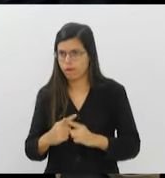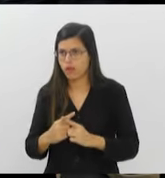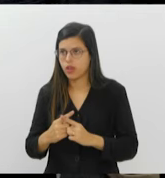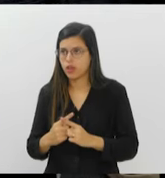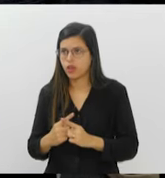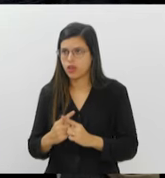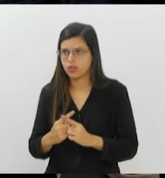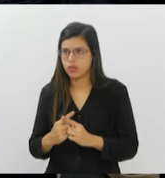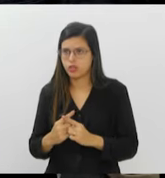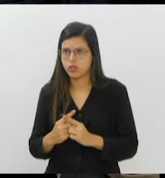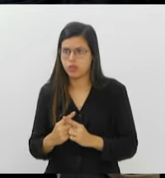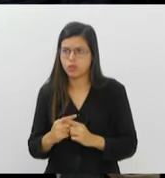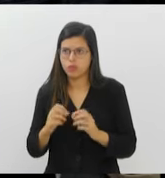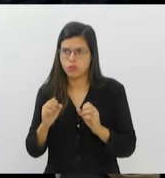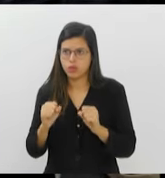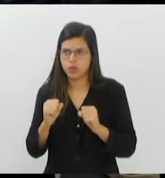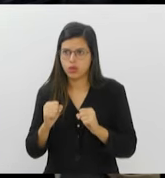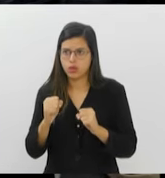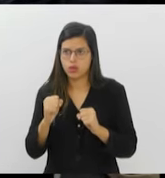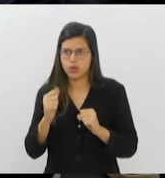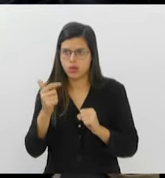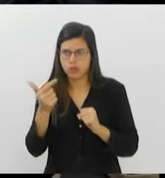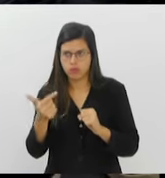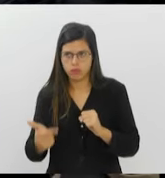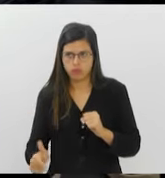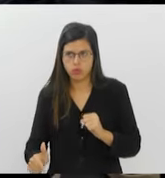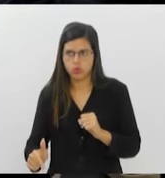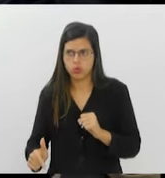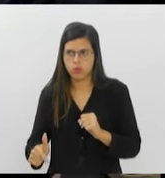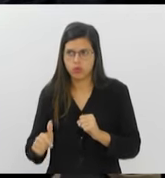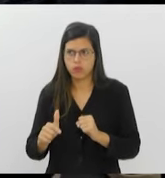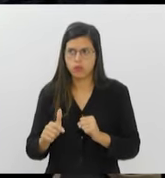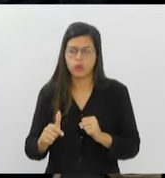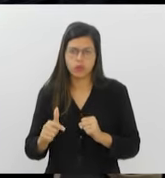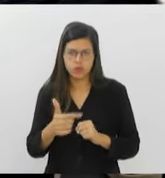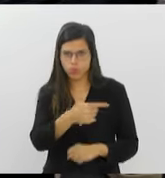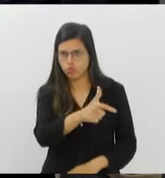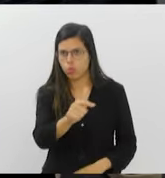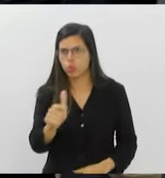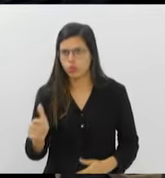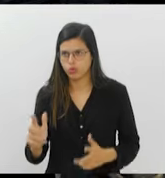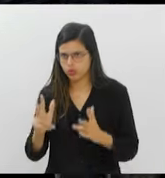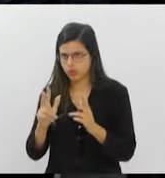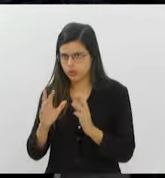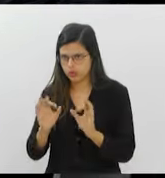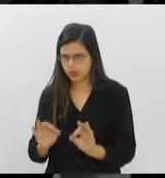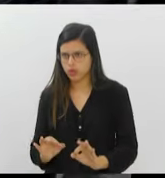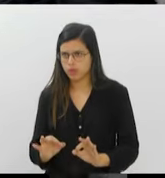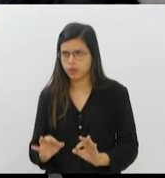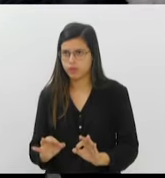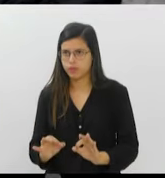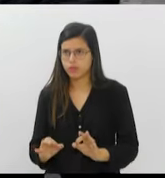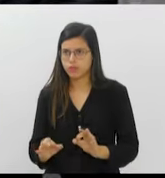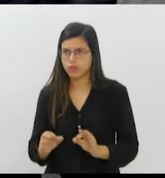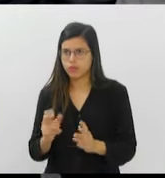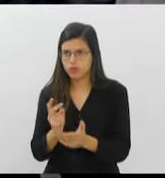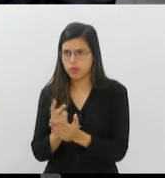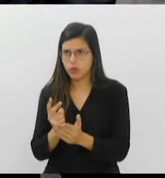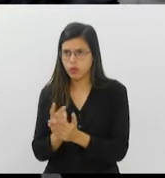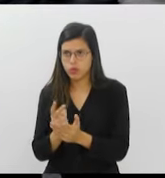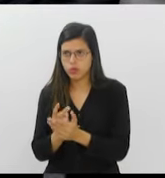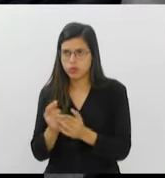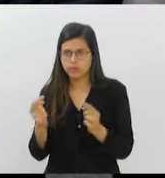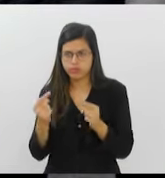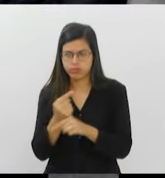reconduziu, poderia se reconduzir mais uma. E todos os demais, né, a partir daqui uma vez. Eu continuo discordando, vou